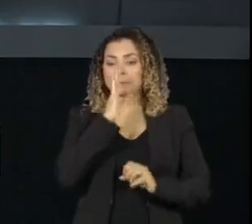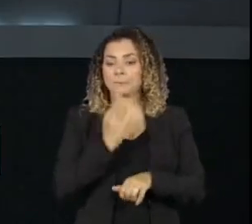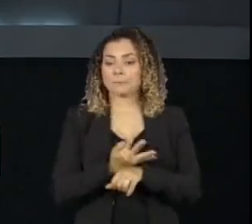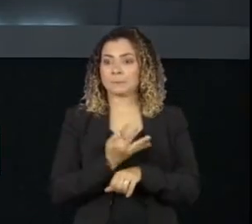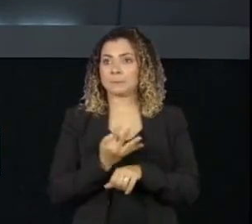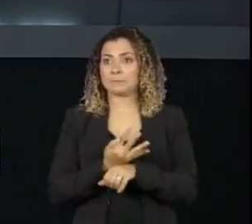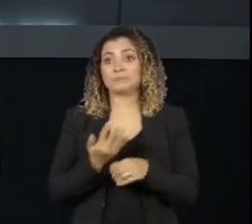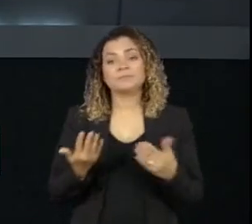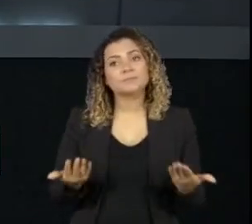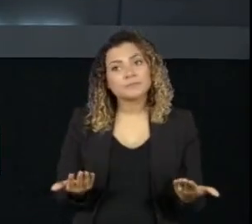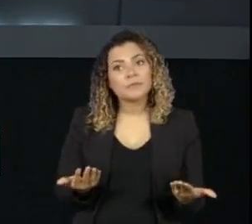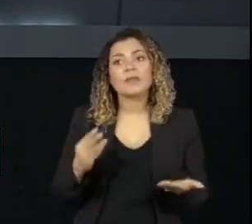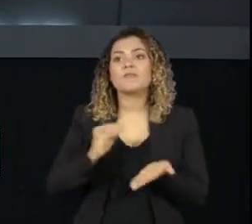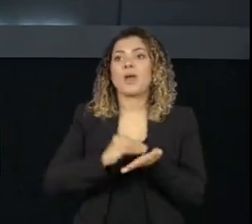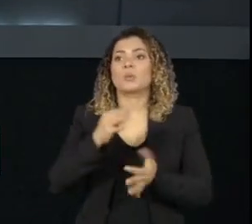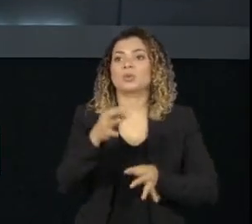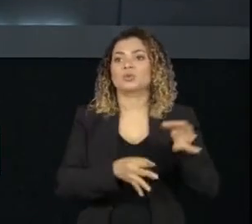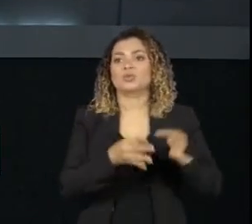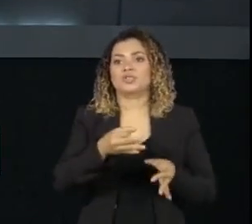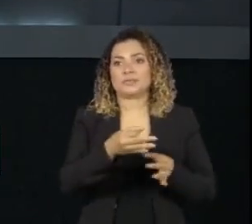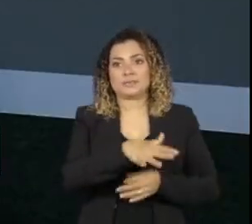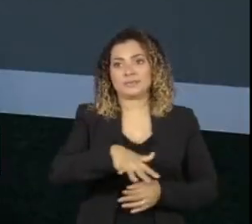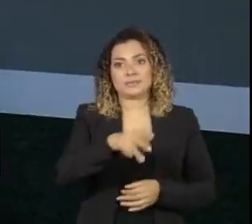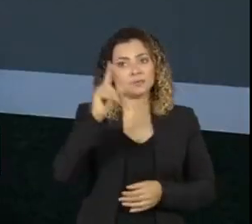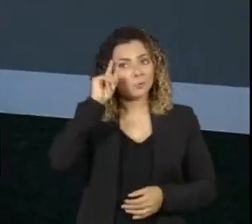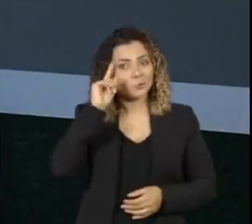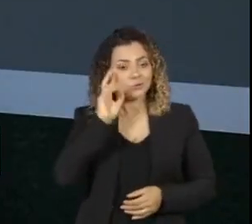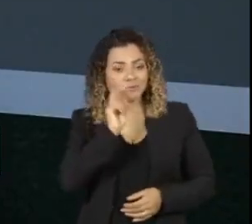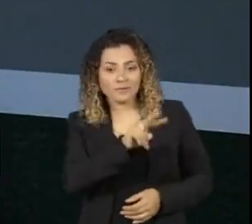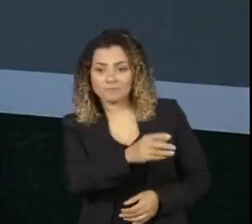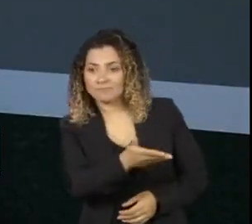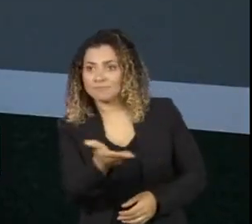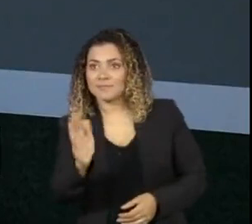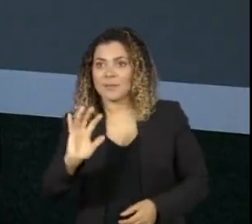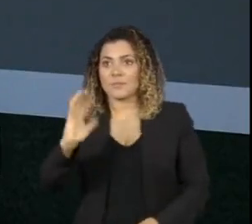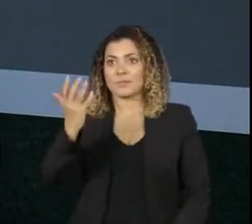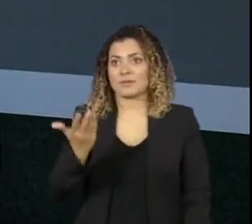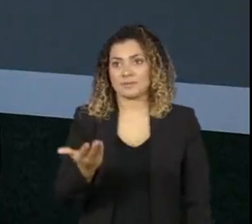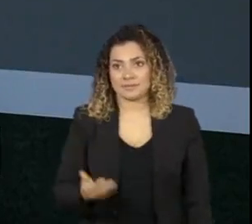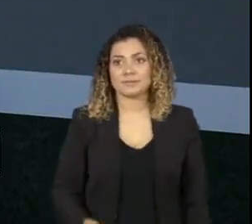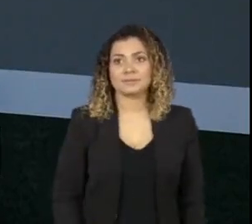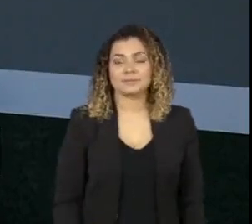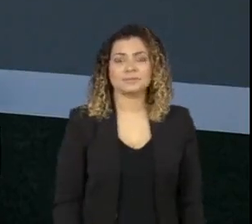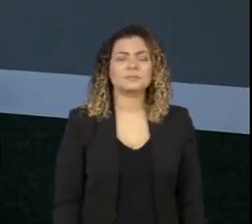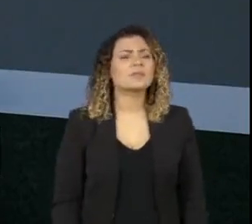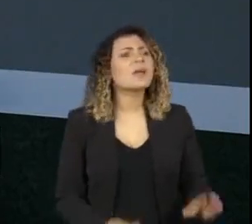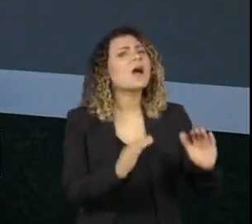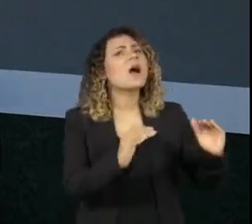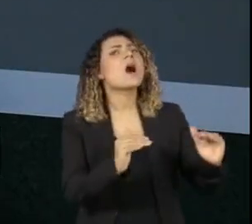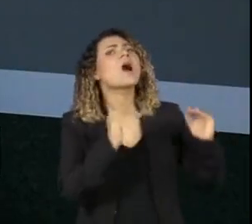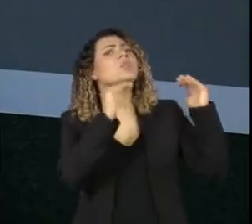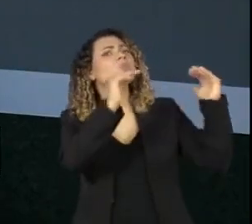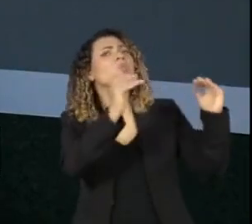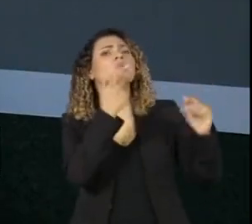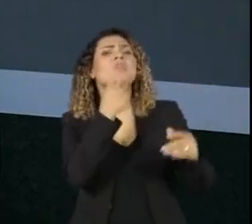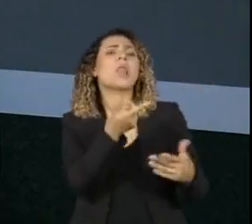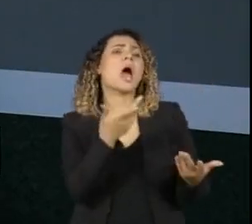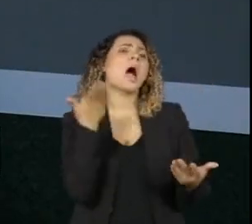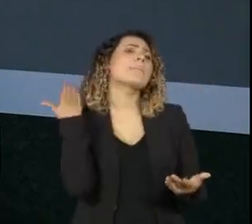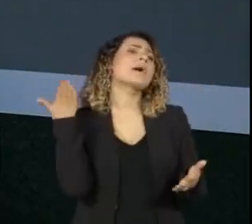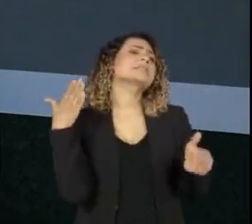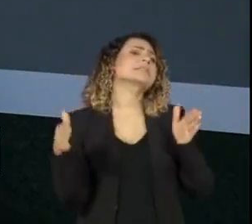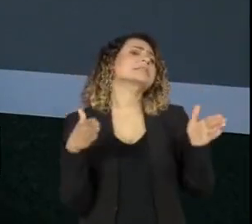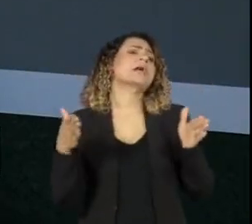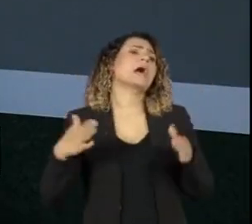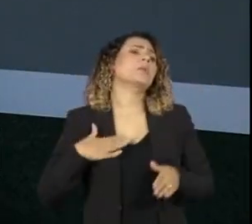que acontecem no seu cotidiano. Ainda é comum a gente ouvir adultos dizerem que, no meu